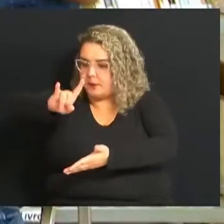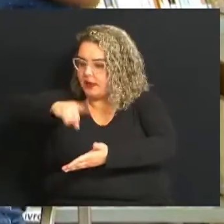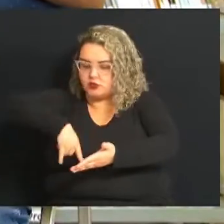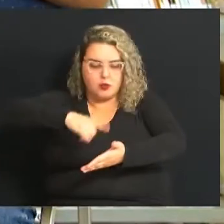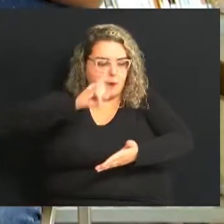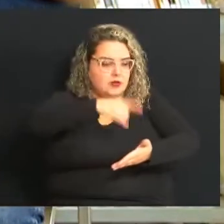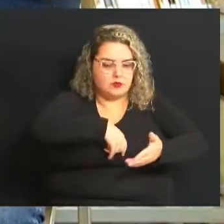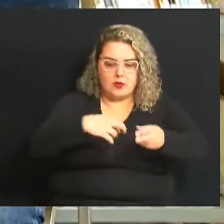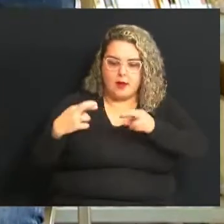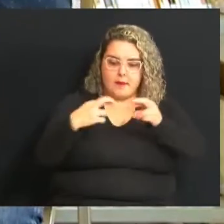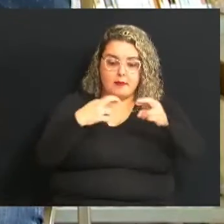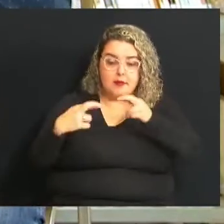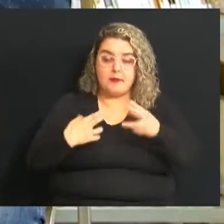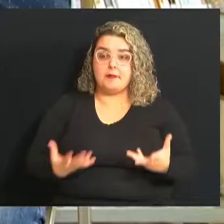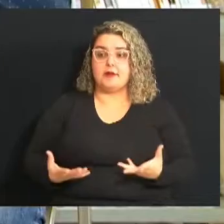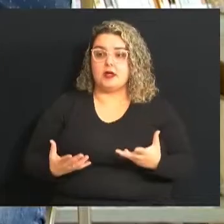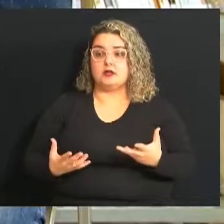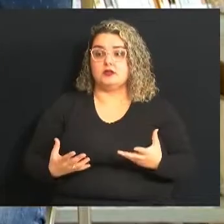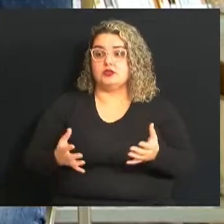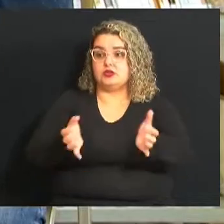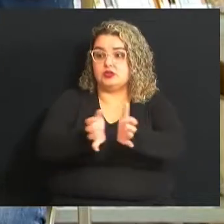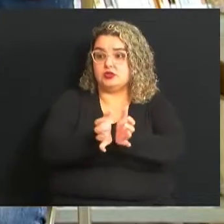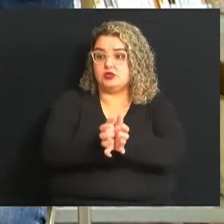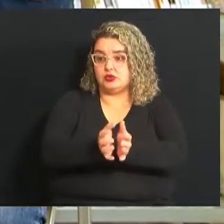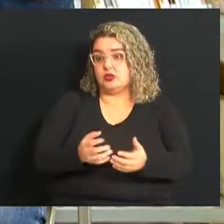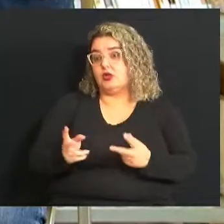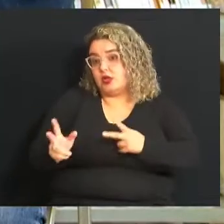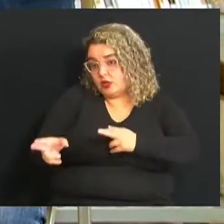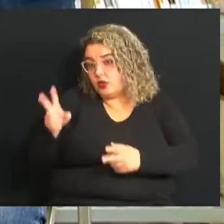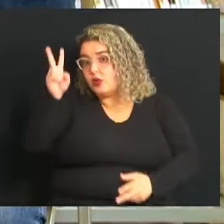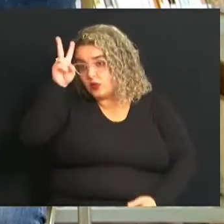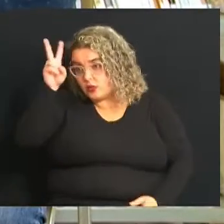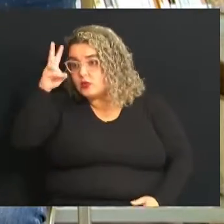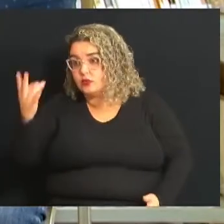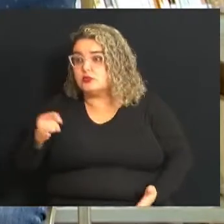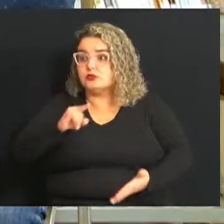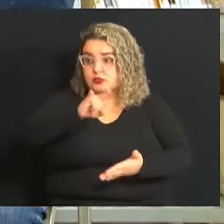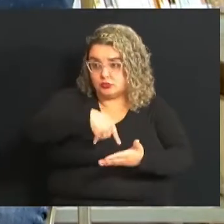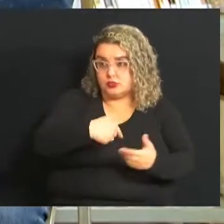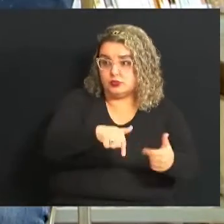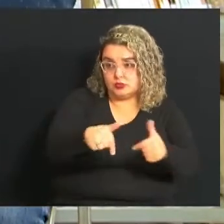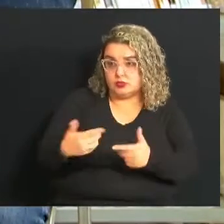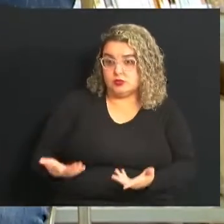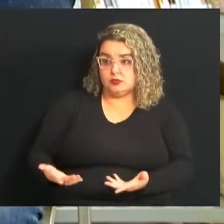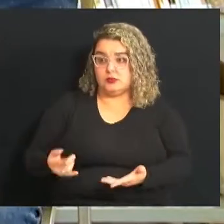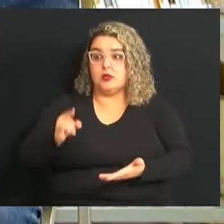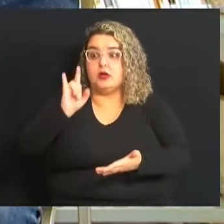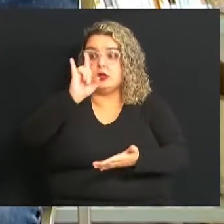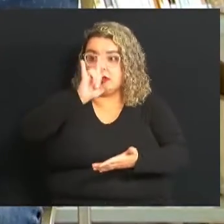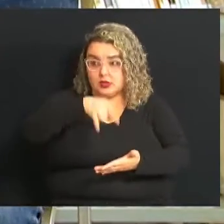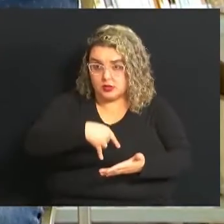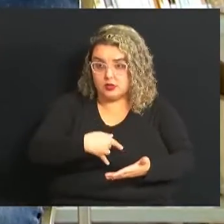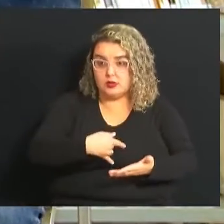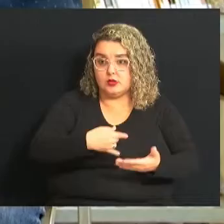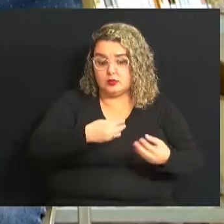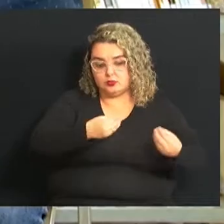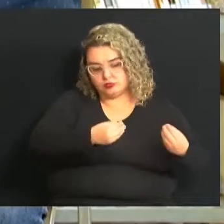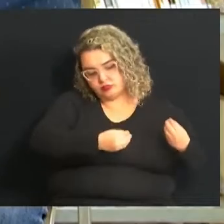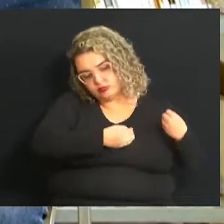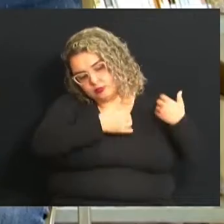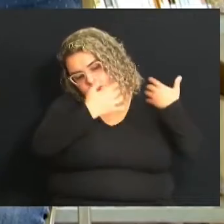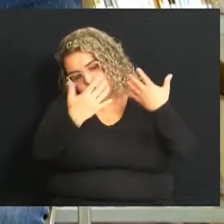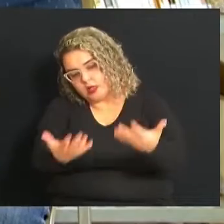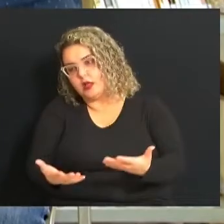desses grupos. Da mesma forma que o historiador também trabalha com documentos, só que são documentos que são herdados do Estado, né,